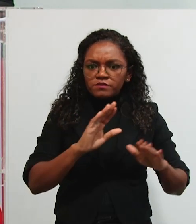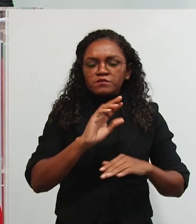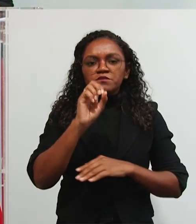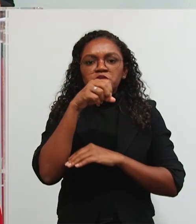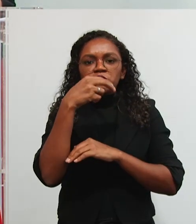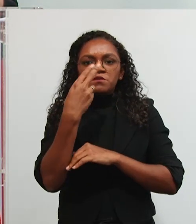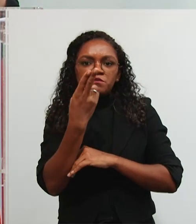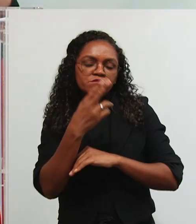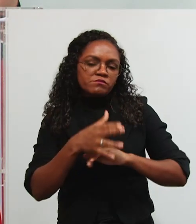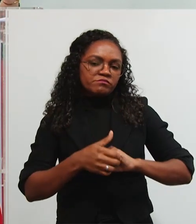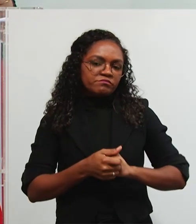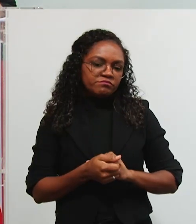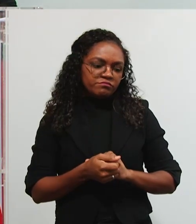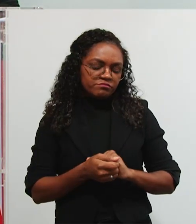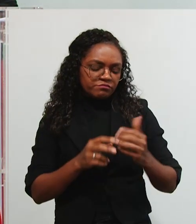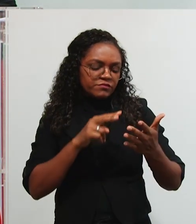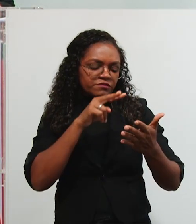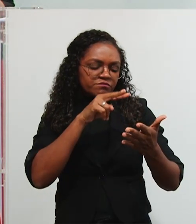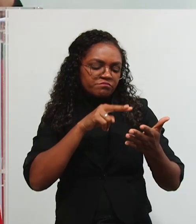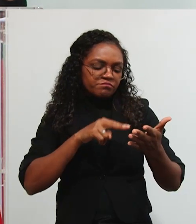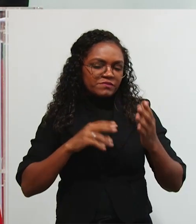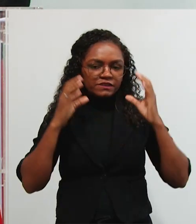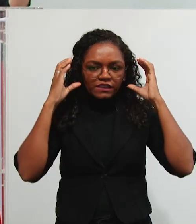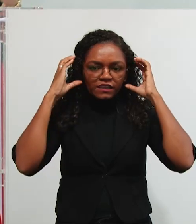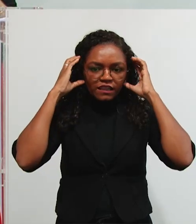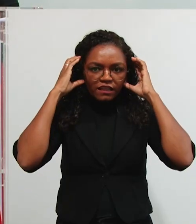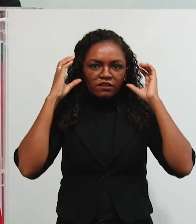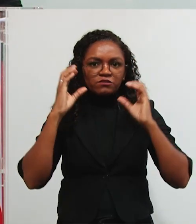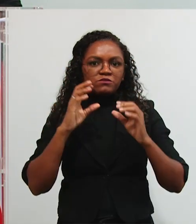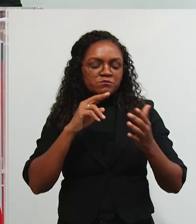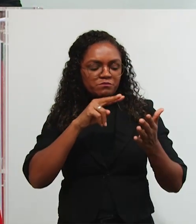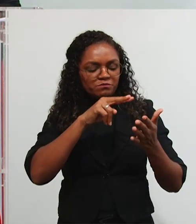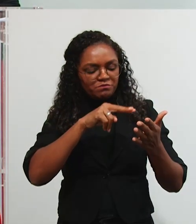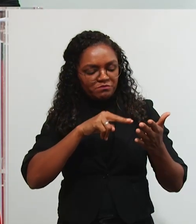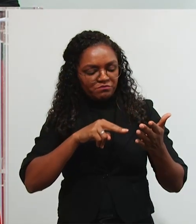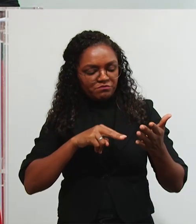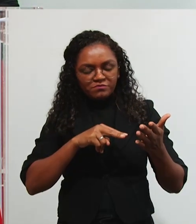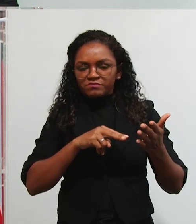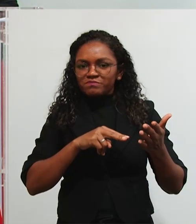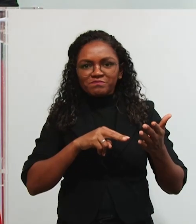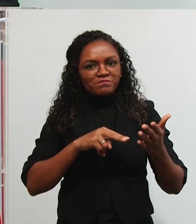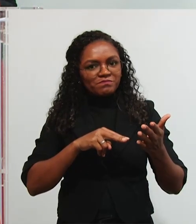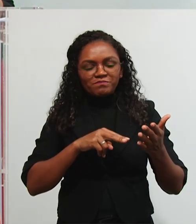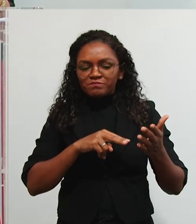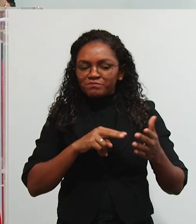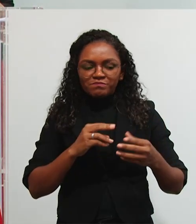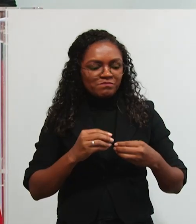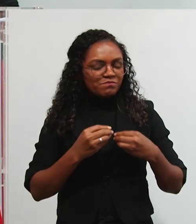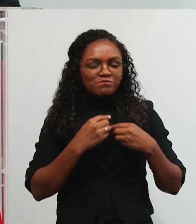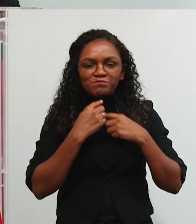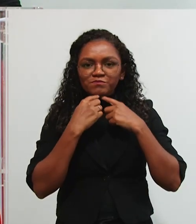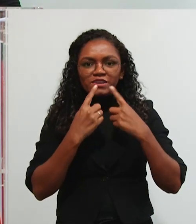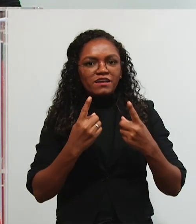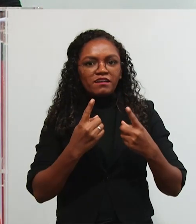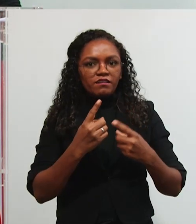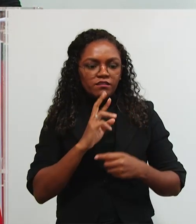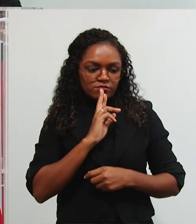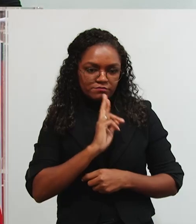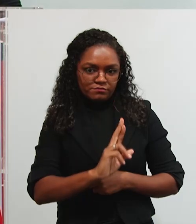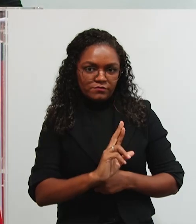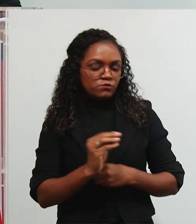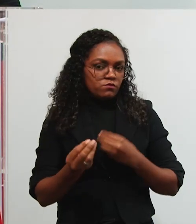essencial para dar resposta à heterogeneidade de alunos que frequentam a escola atual, ou seja,